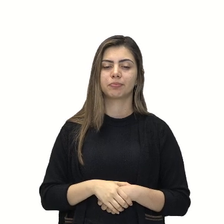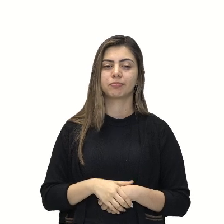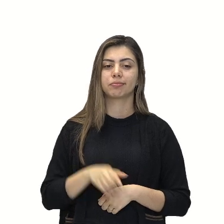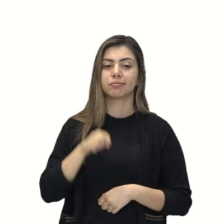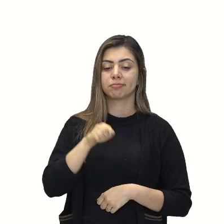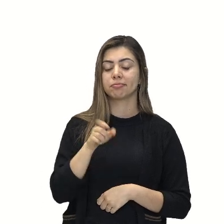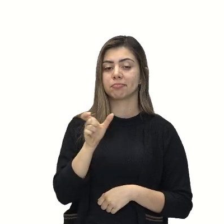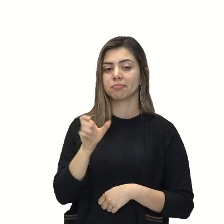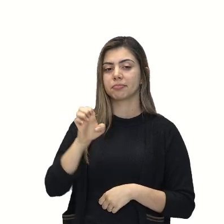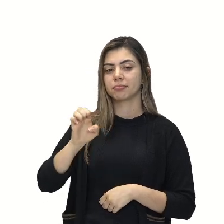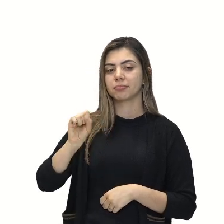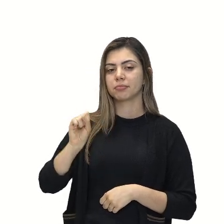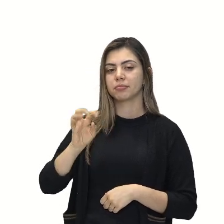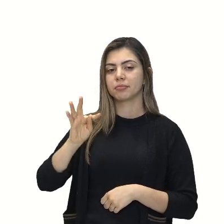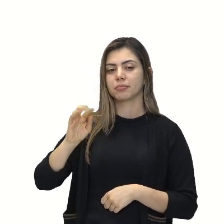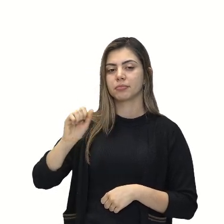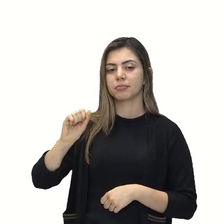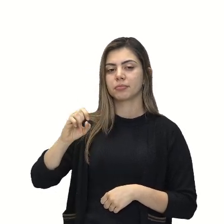alegres.